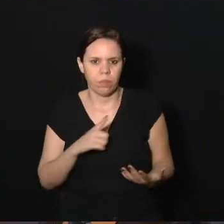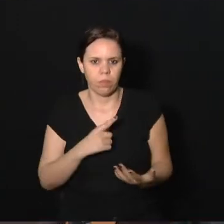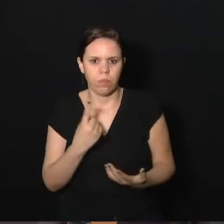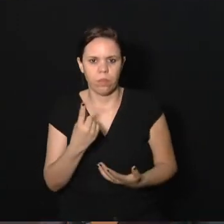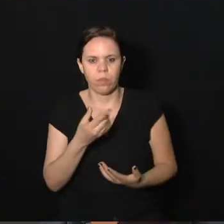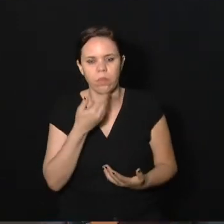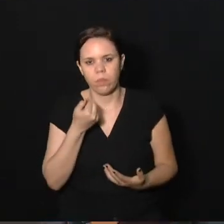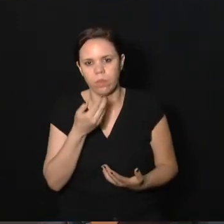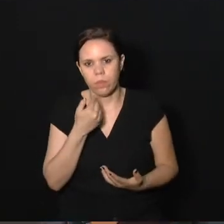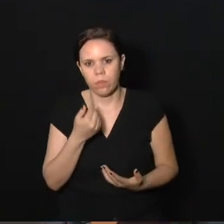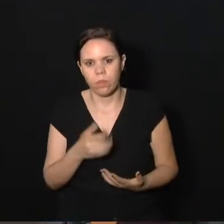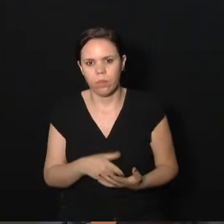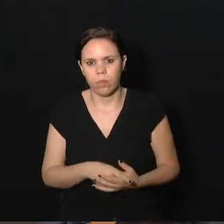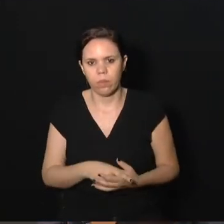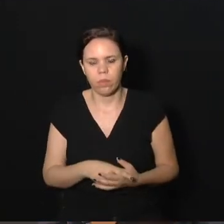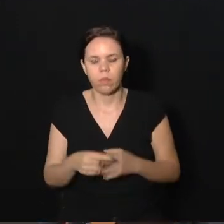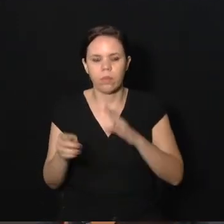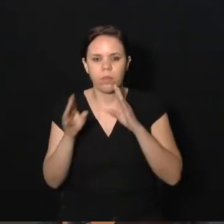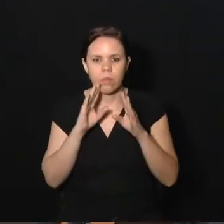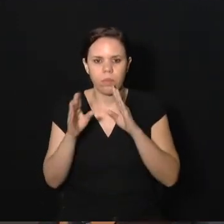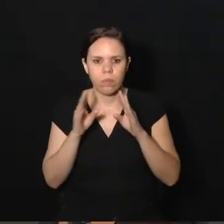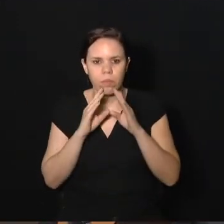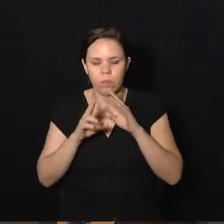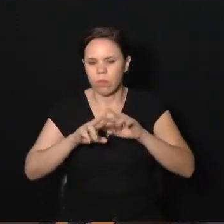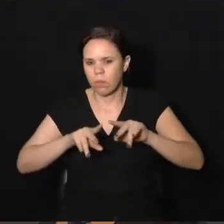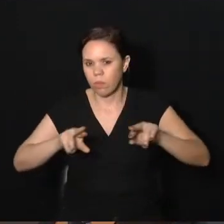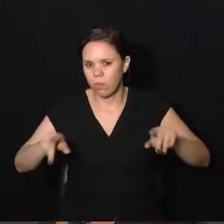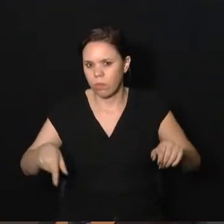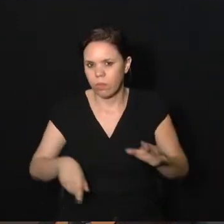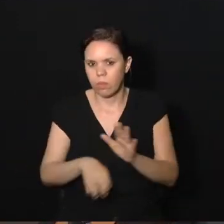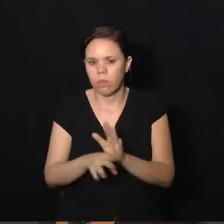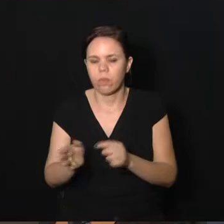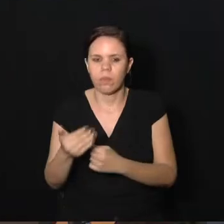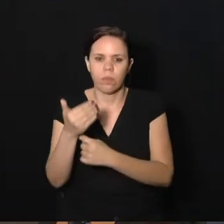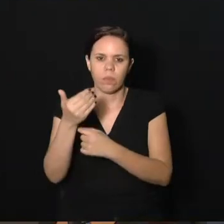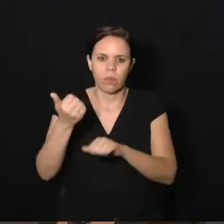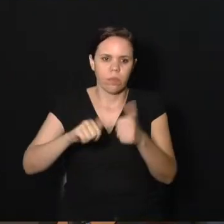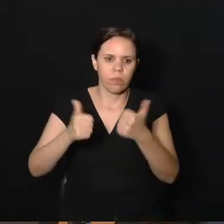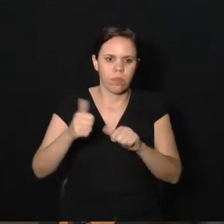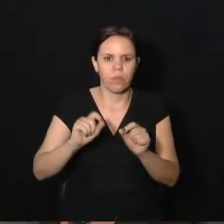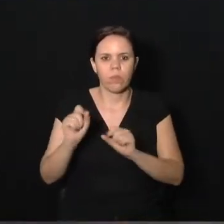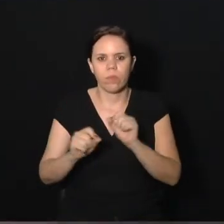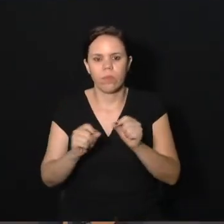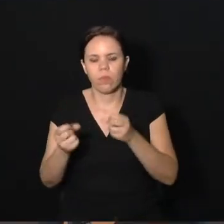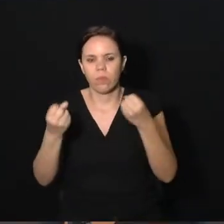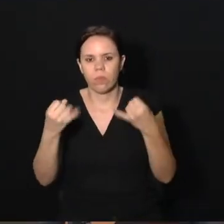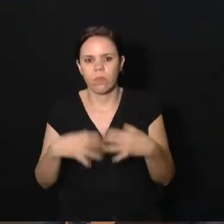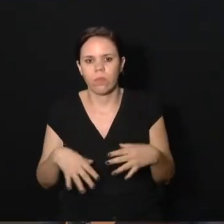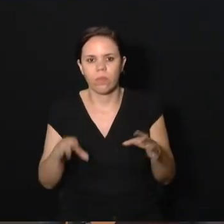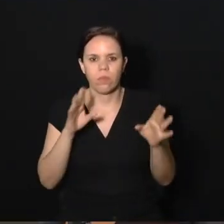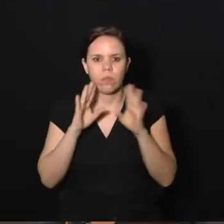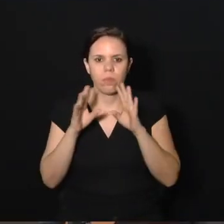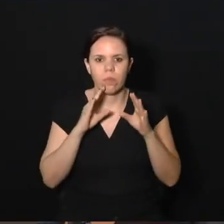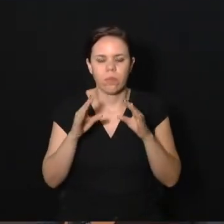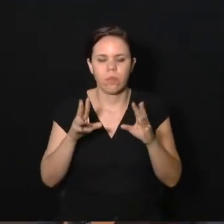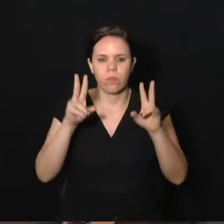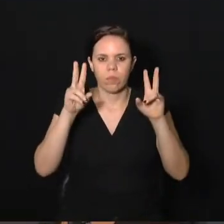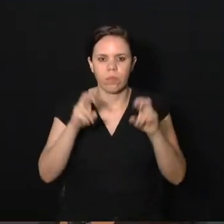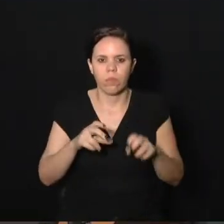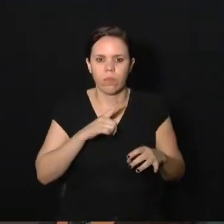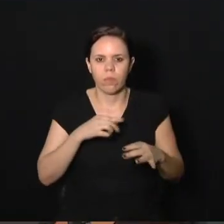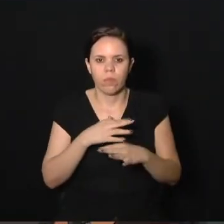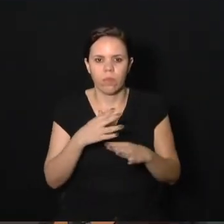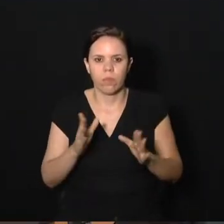fácil, que a cidade não precisa implementar, que é Facebook. Tem várias soluções tecnológicas que avaliam o que está sendo comentado no Facebook em relação à cidade, e